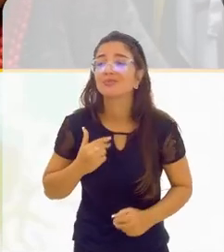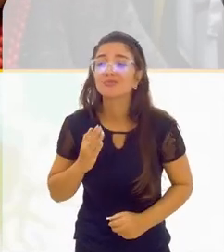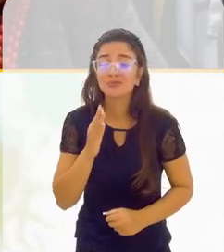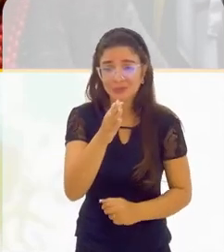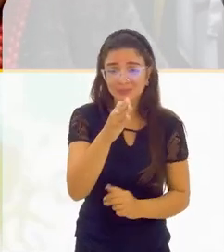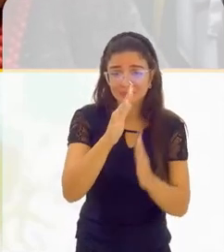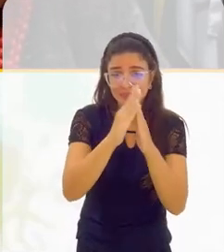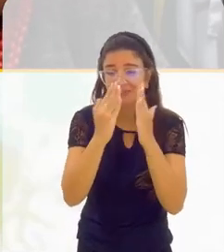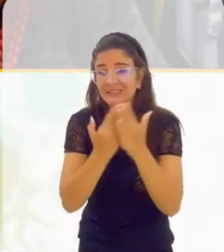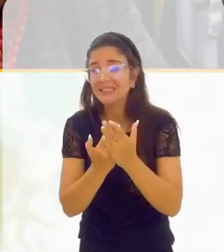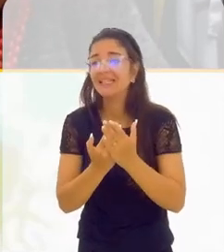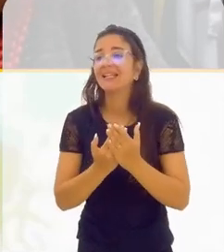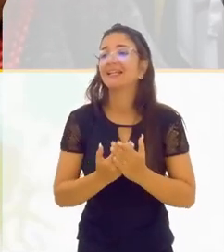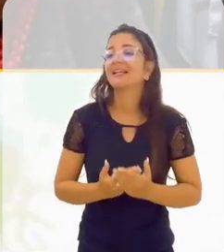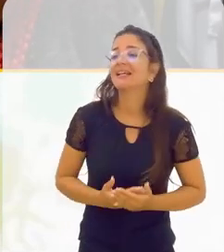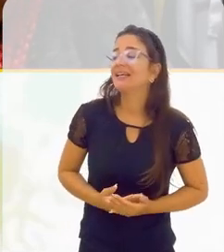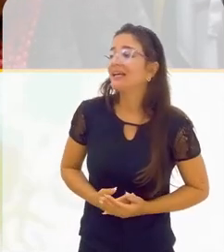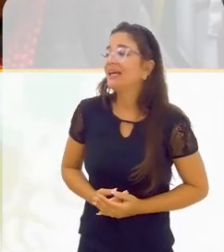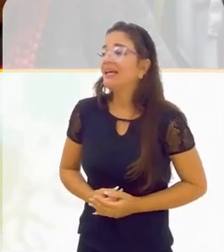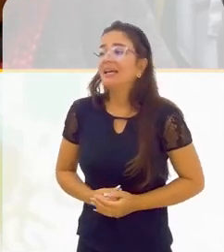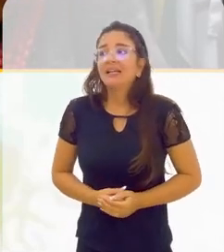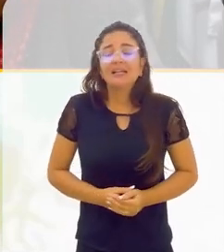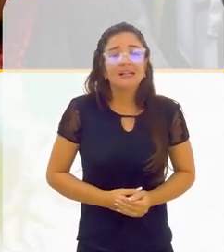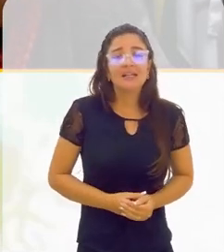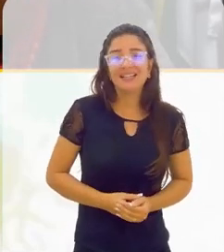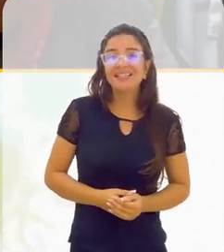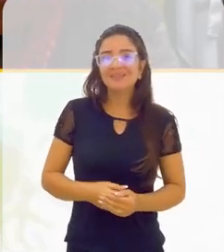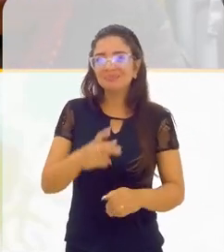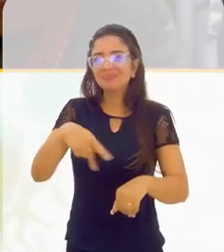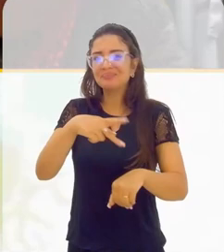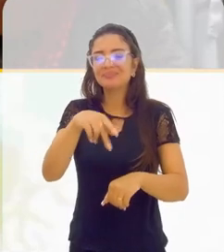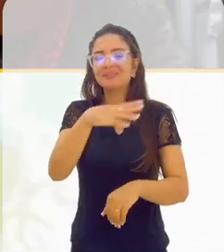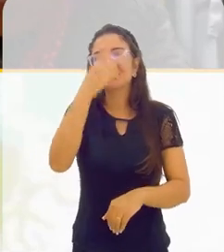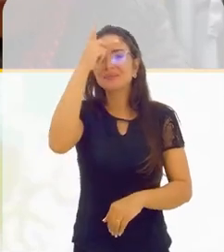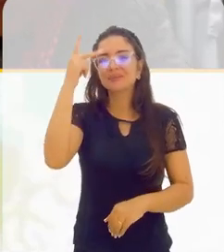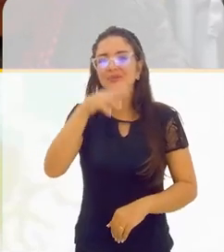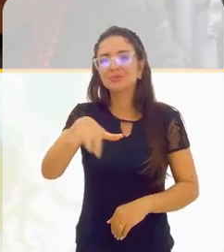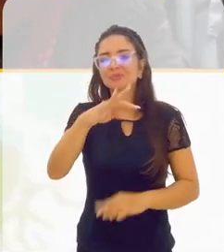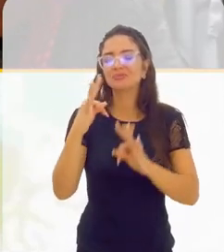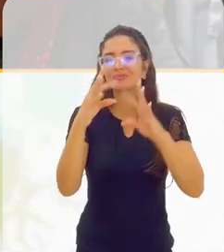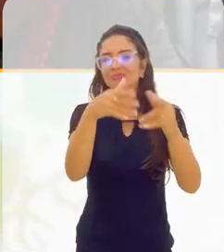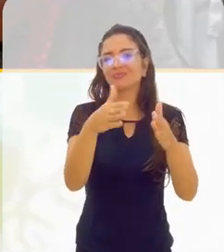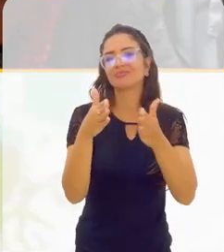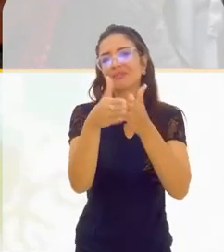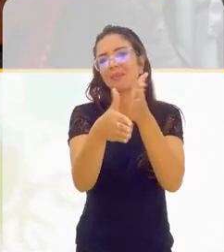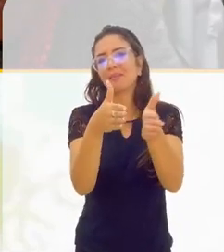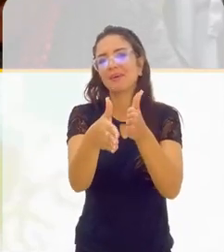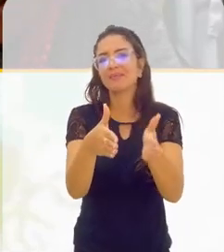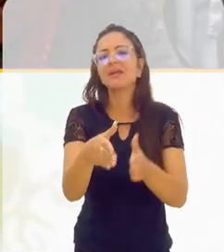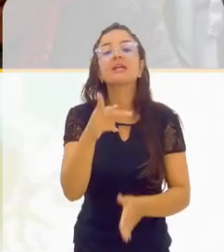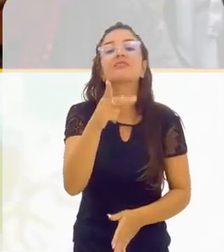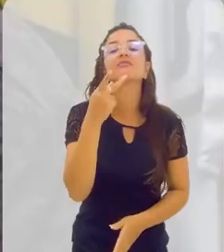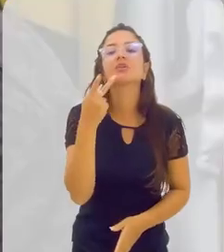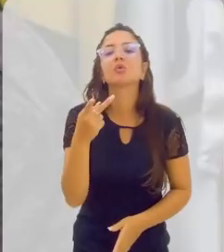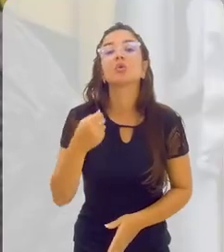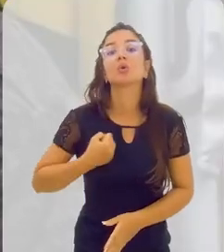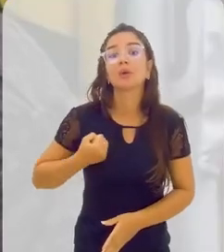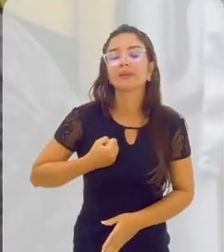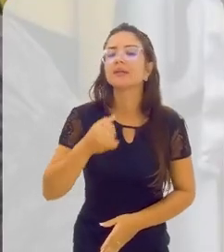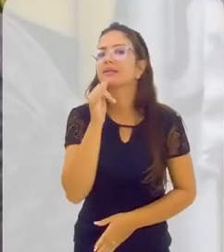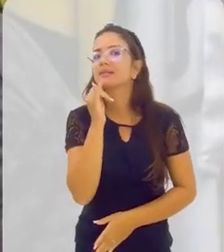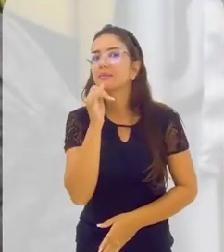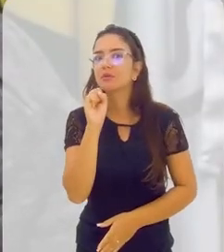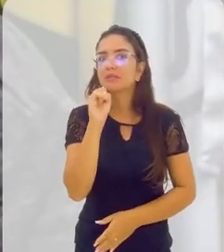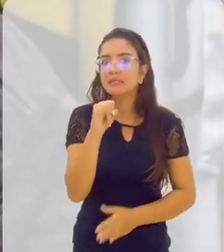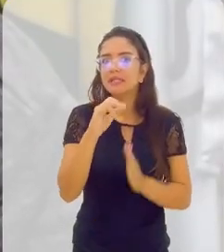eu para o colégio era o ruja do pai que Dom Pedro onde todo mundo ia cheguei lá ele estava fazendo por nota conforme